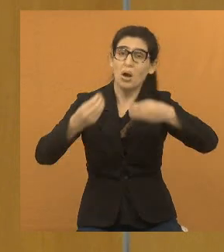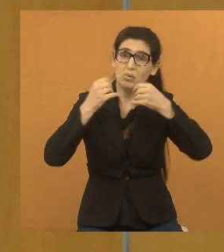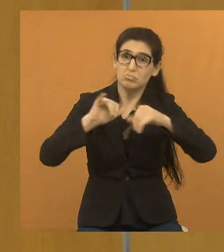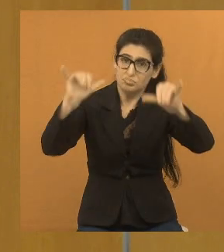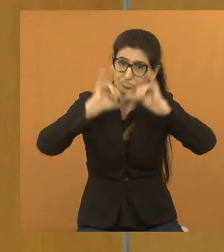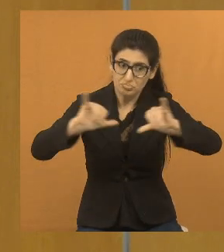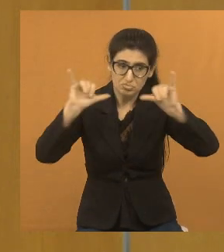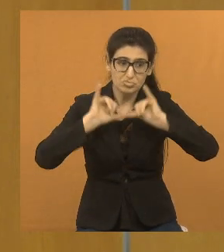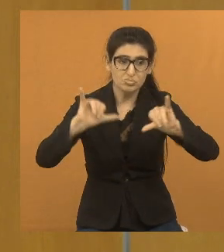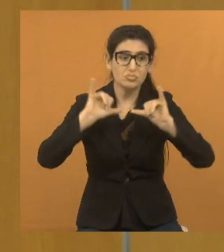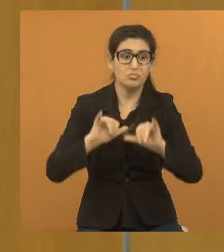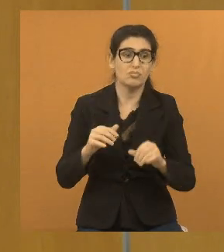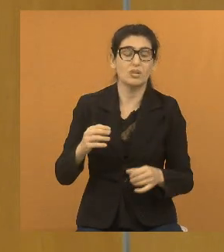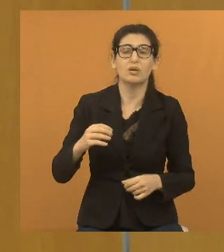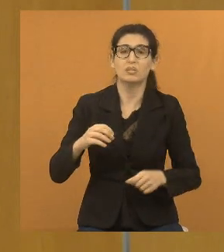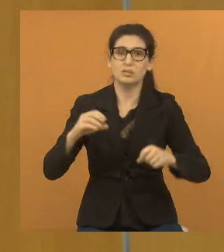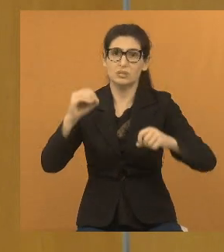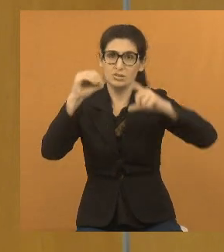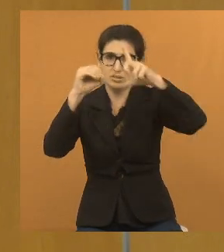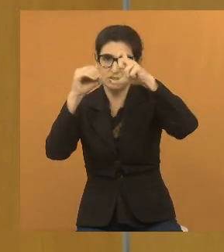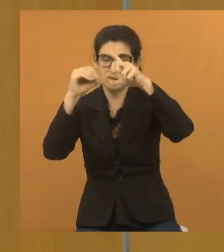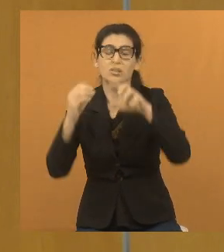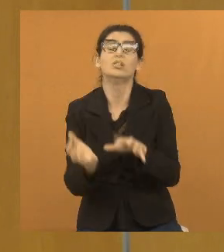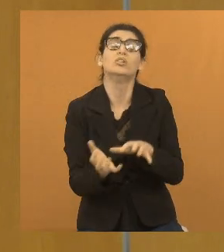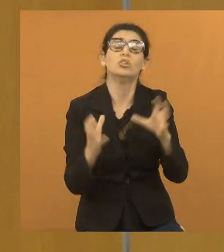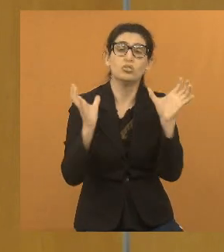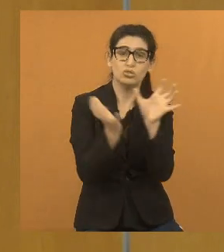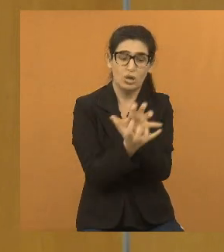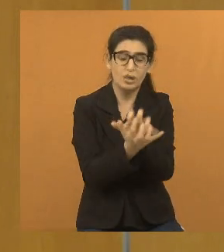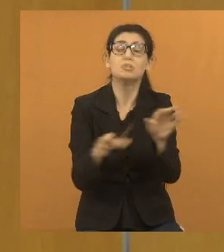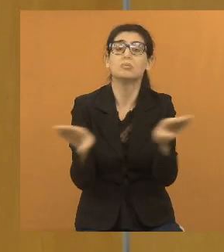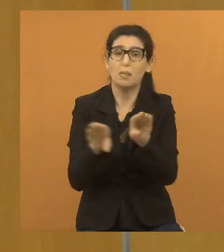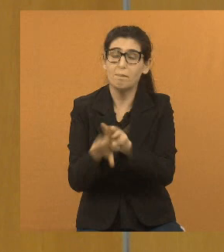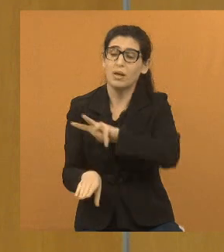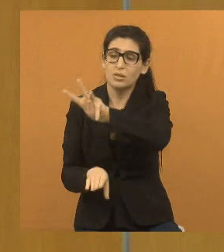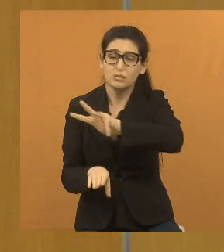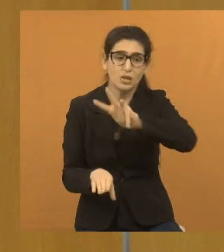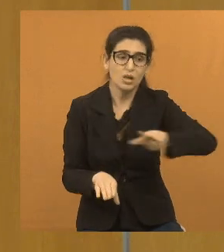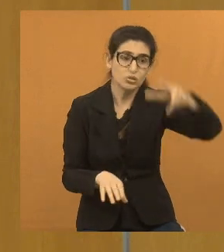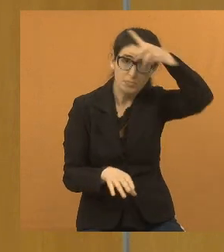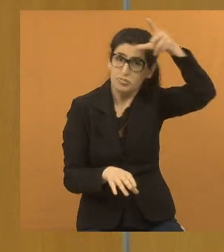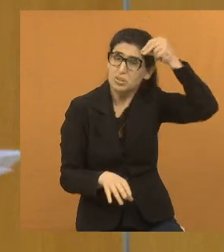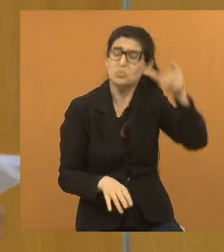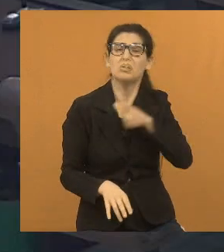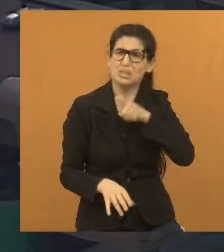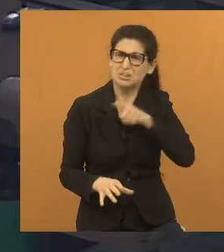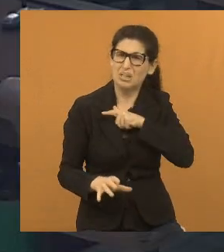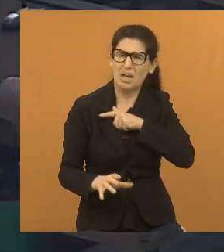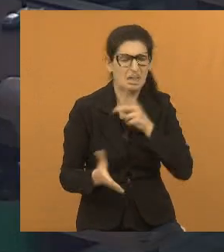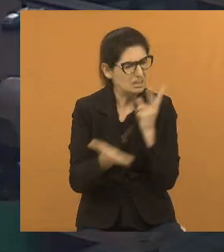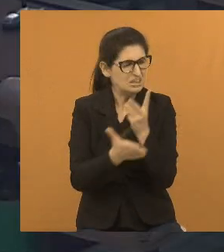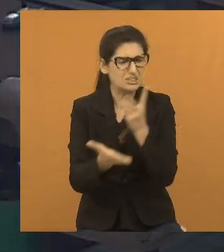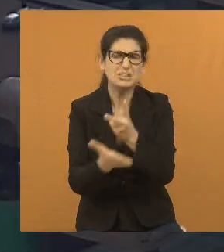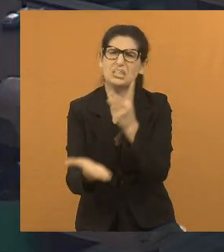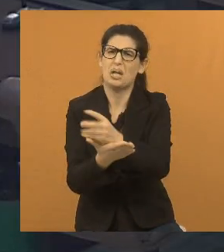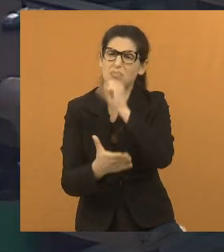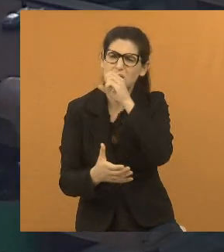do Esporte Jacareí e por meio do site da Prefeitura de Jacareí. Tá? Obrigado.